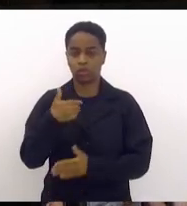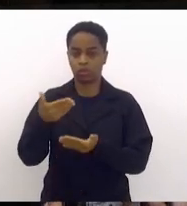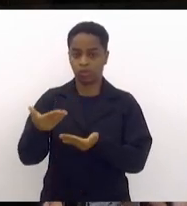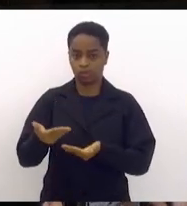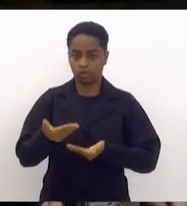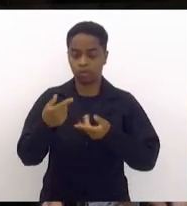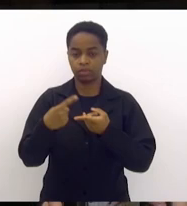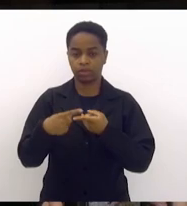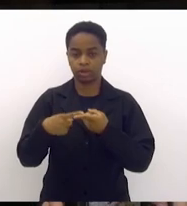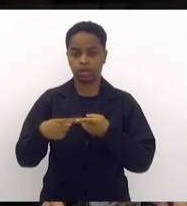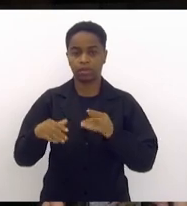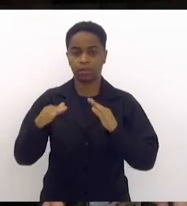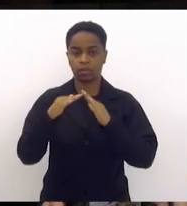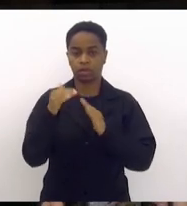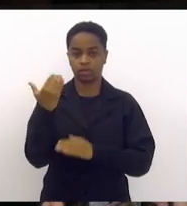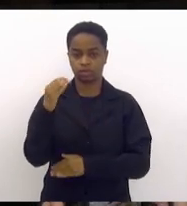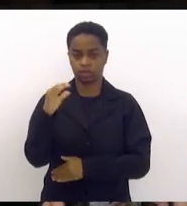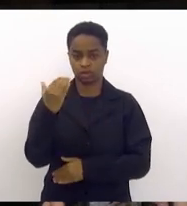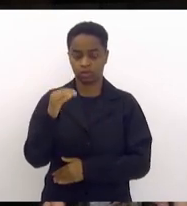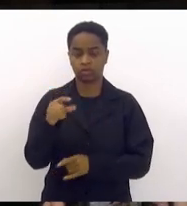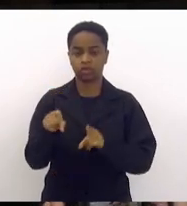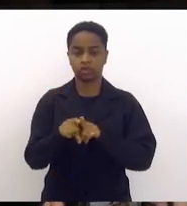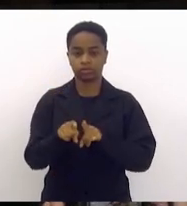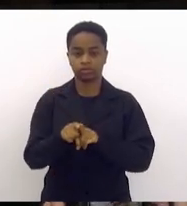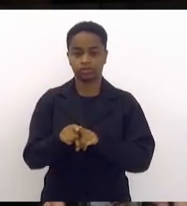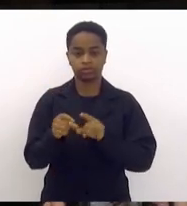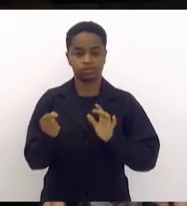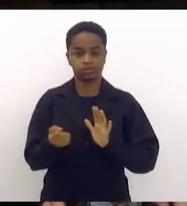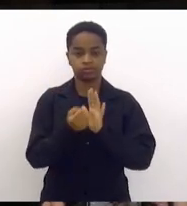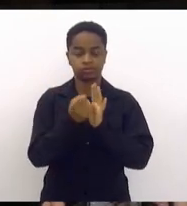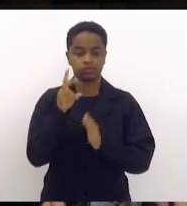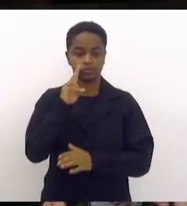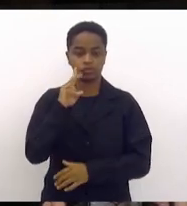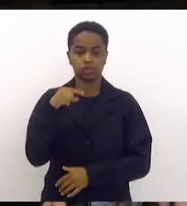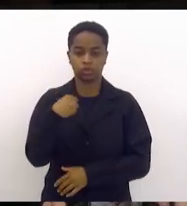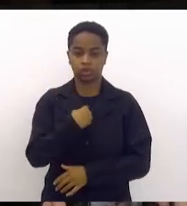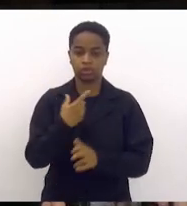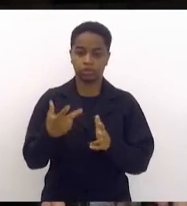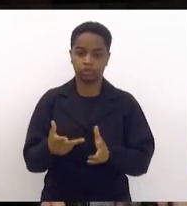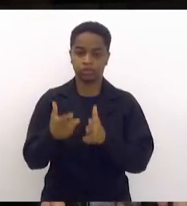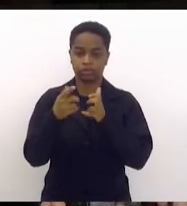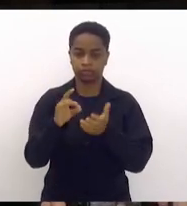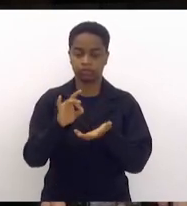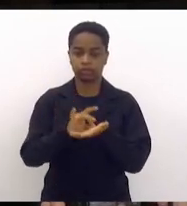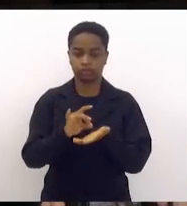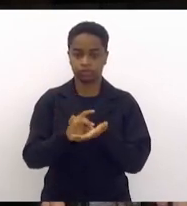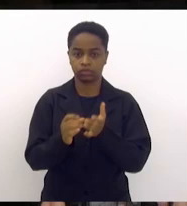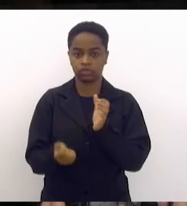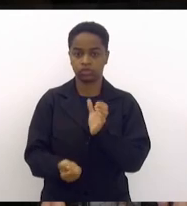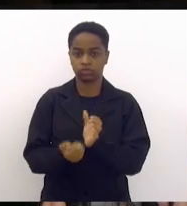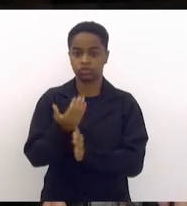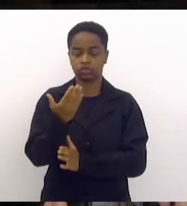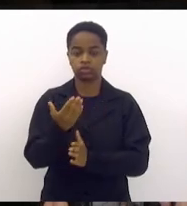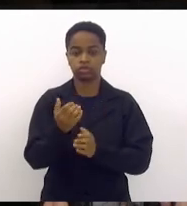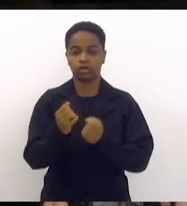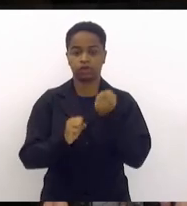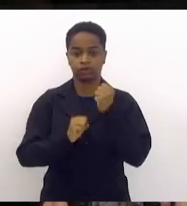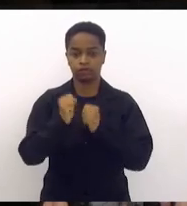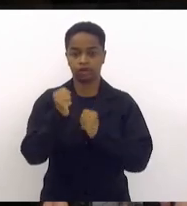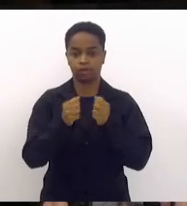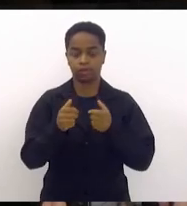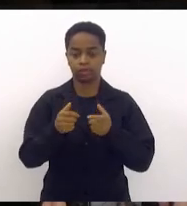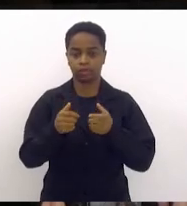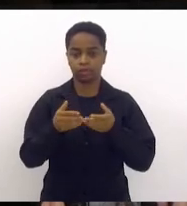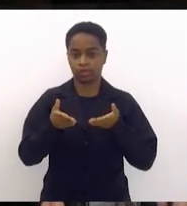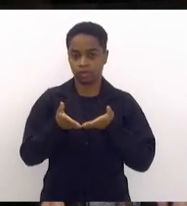ser do município de Niterói que historicamente é onde nós vemos nascer Então essa indústria naval assim como o